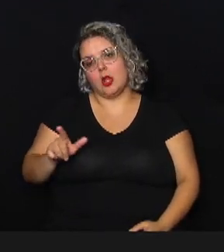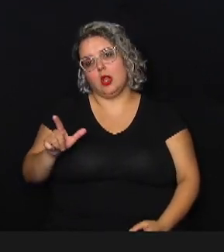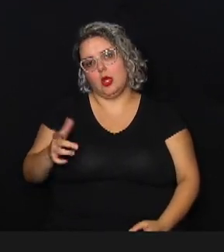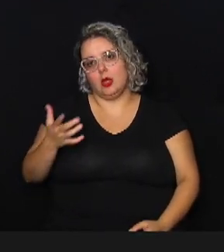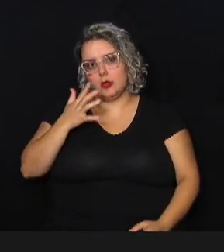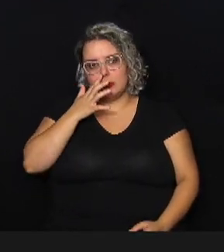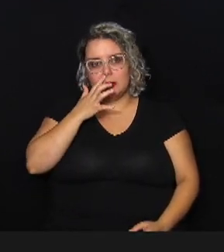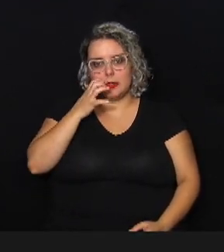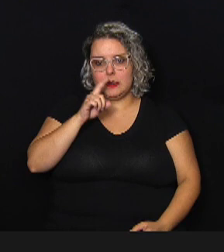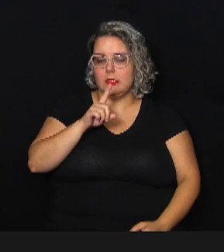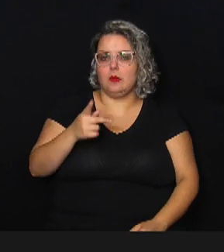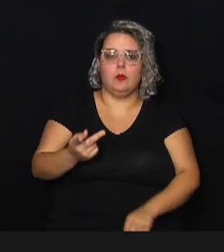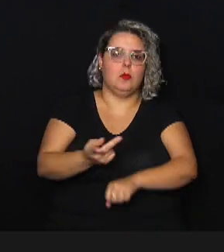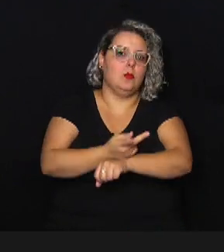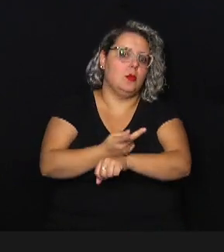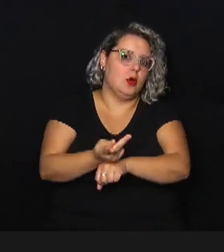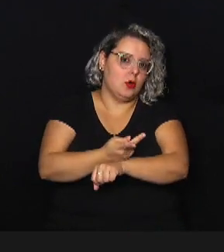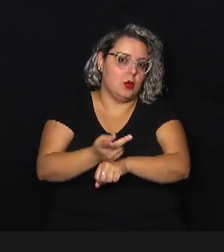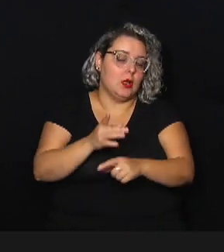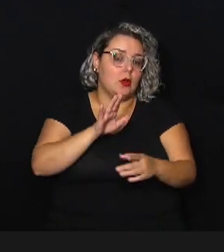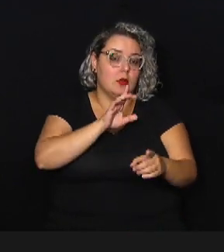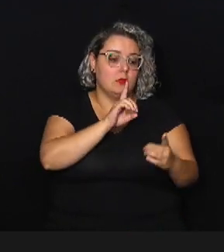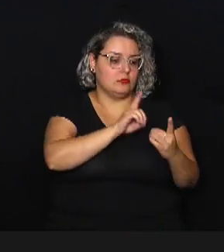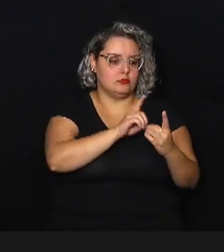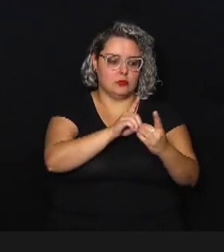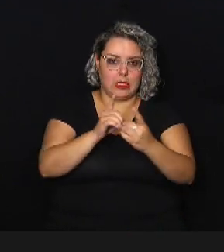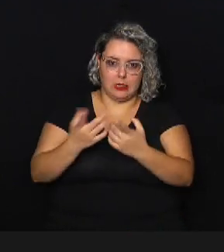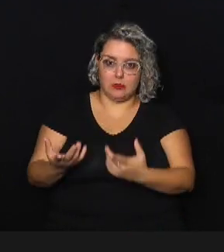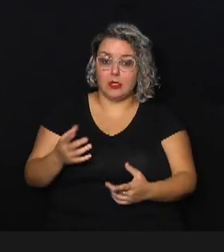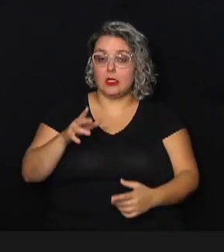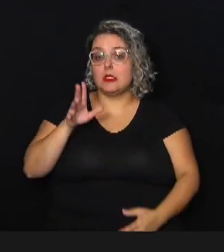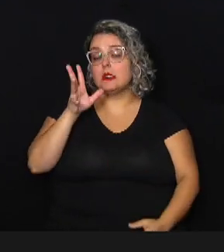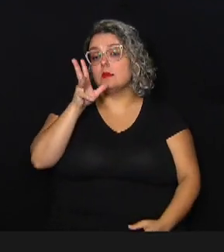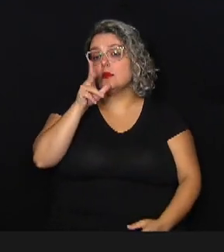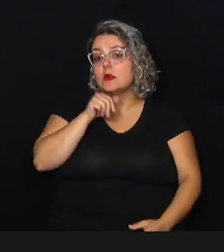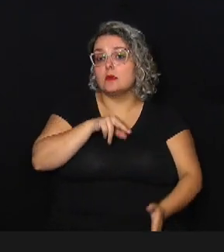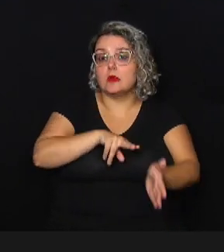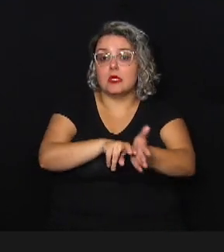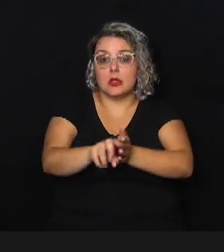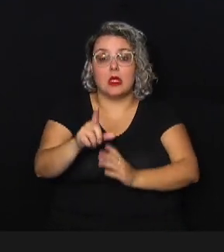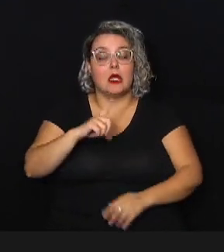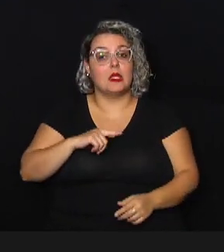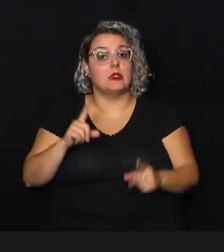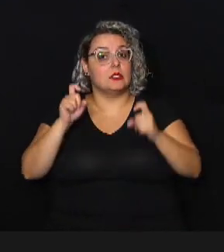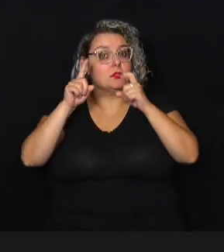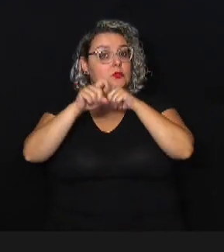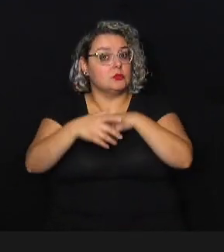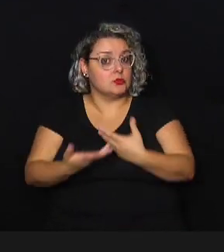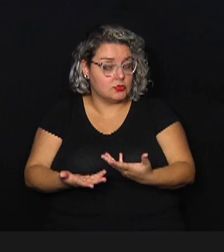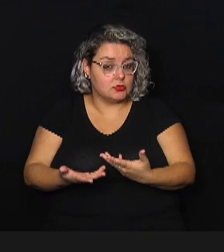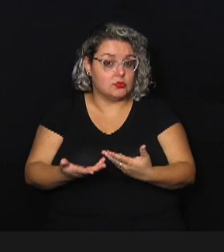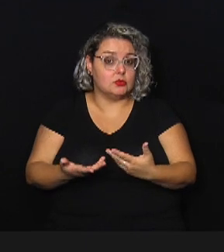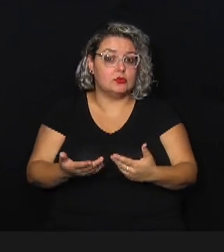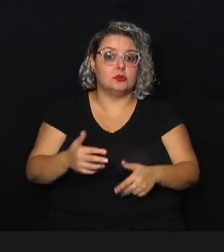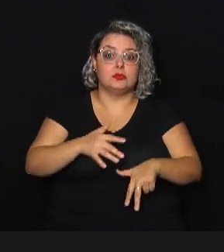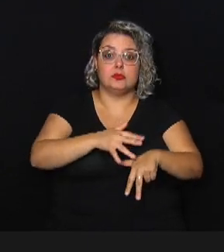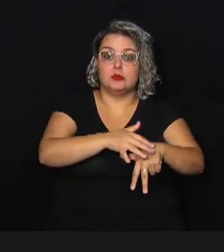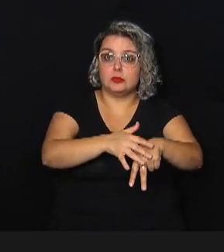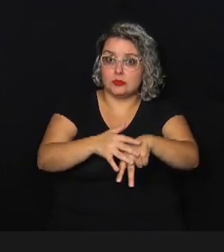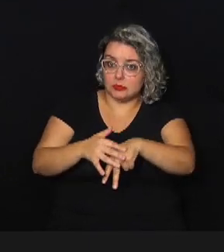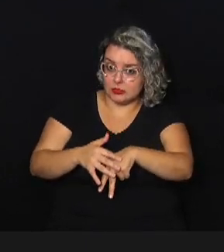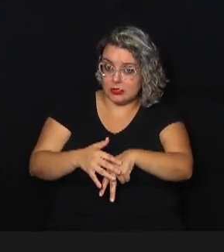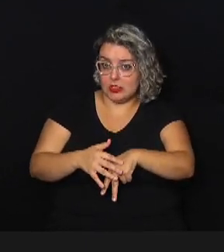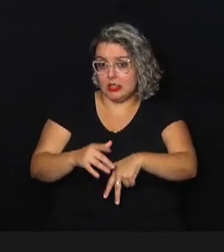procurando assistência ou demorando para fazer o diagnóstico, você começa a ter as complicações dos pacientes que têm a defesa